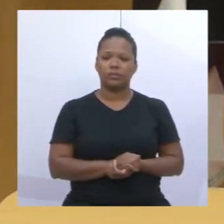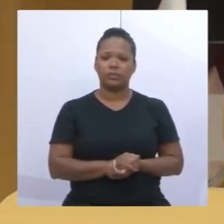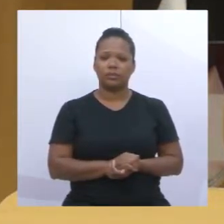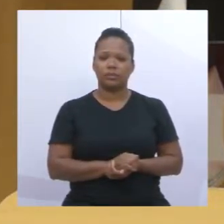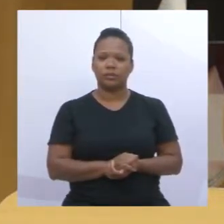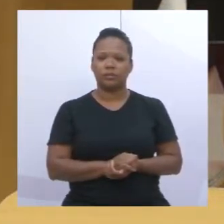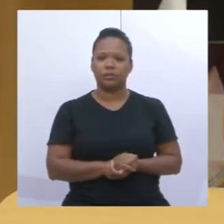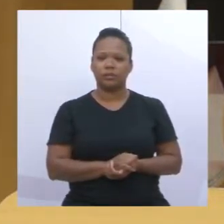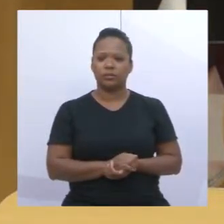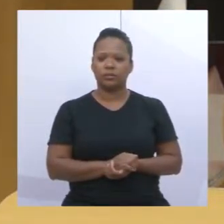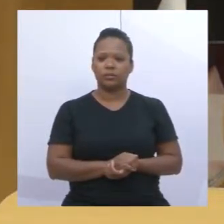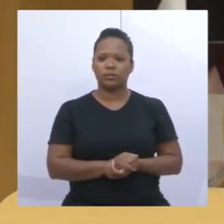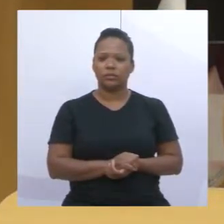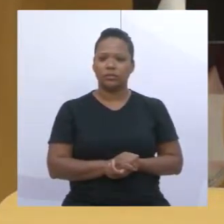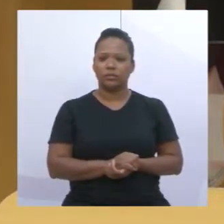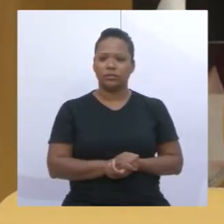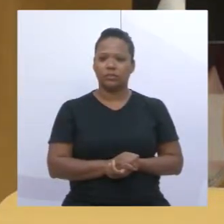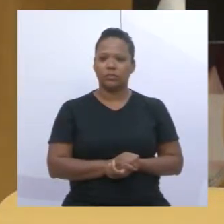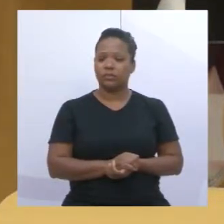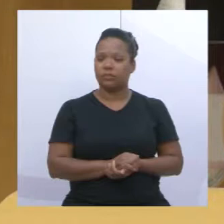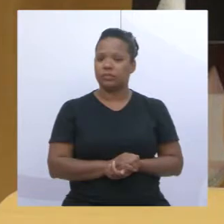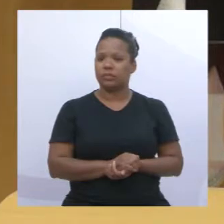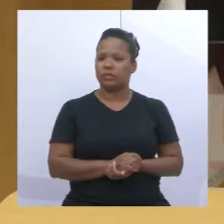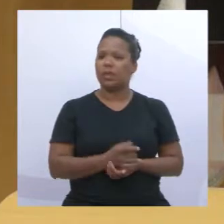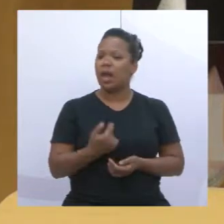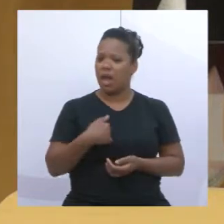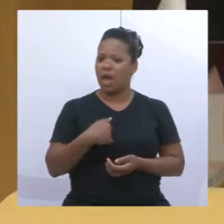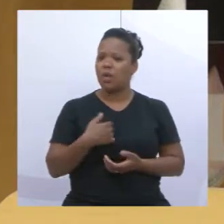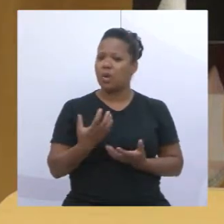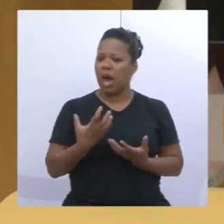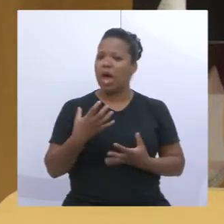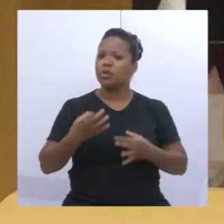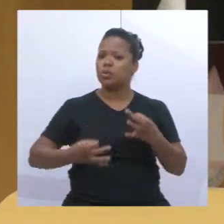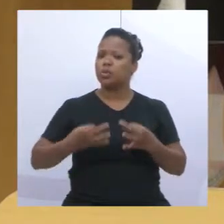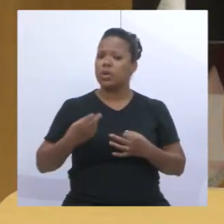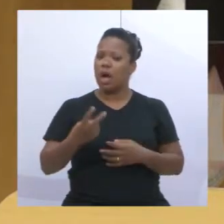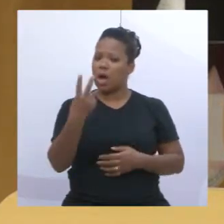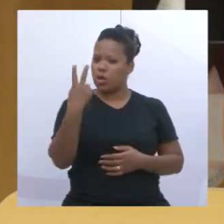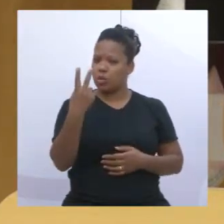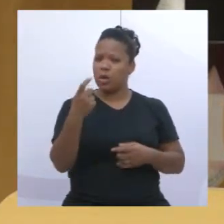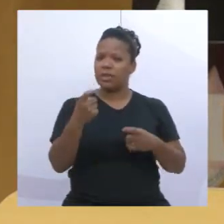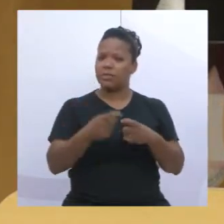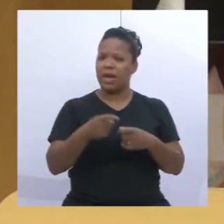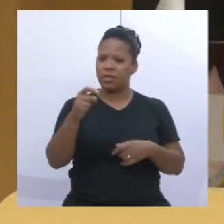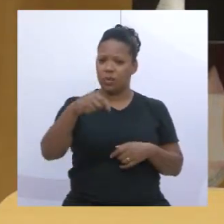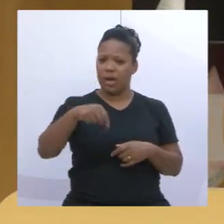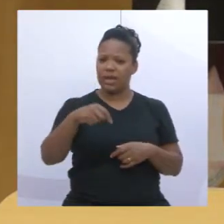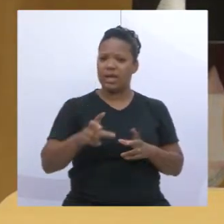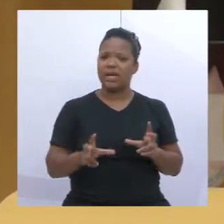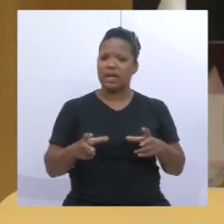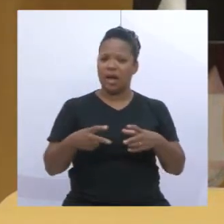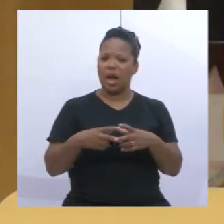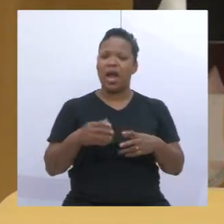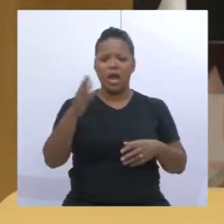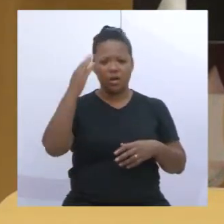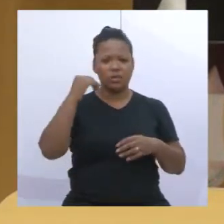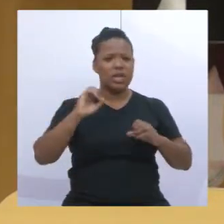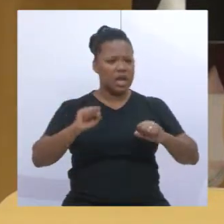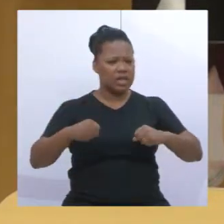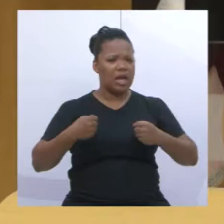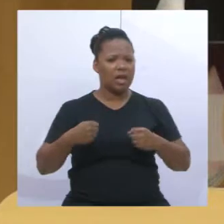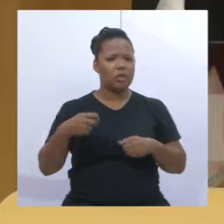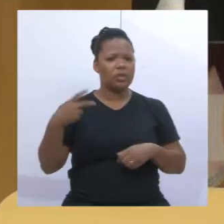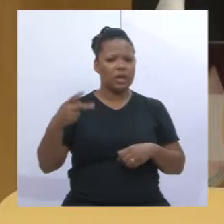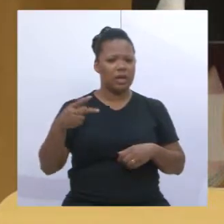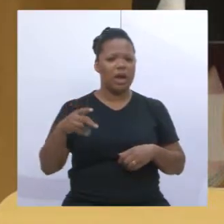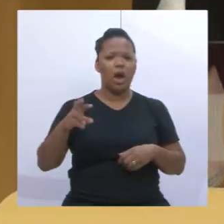não foram implementados? E aqui eu quero fazer justiça. Nós temos 2 médicos nessa casa. E eu sei da luta do vereador Rodrigo Salomão,